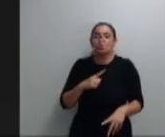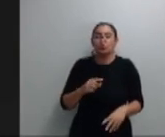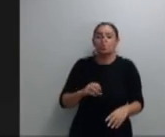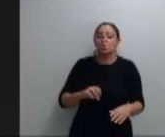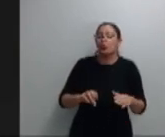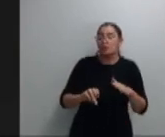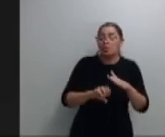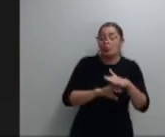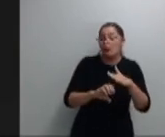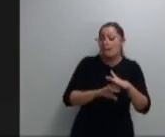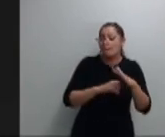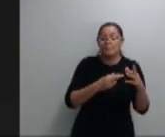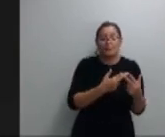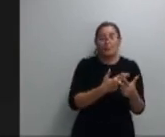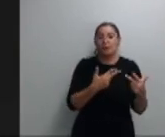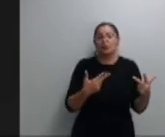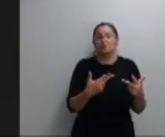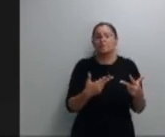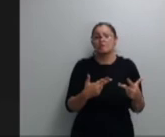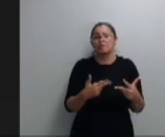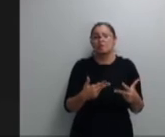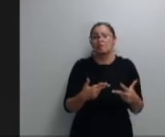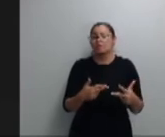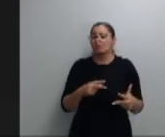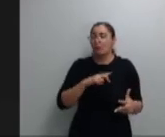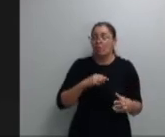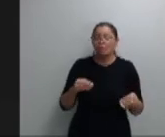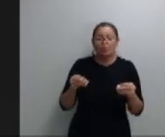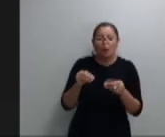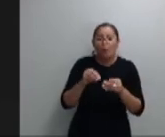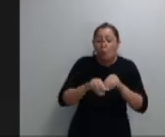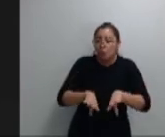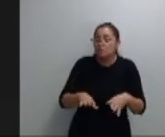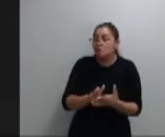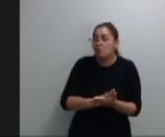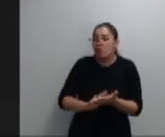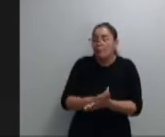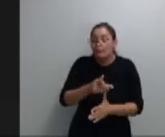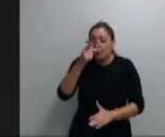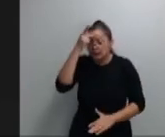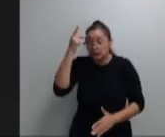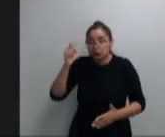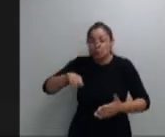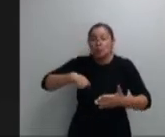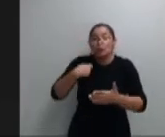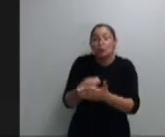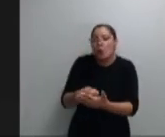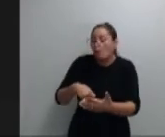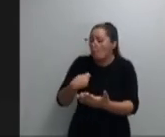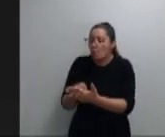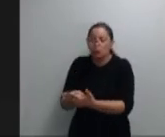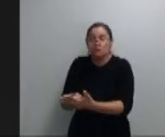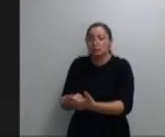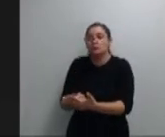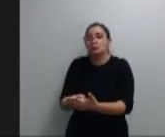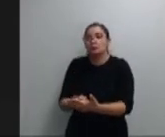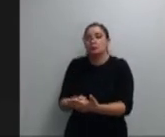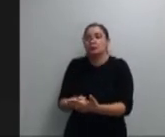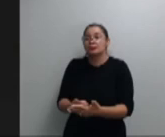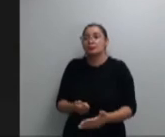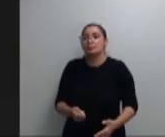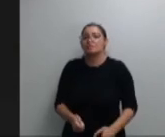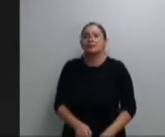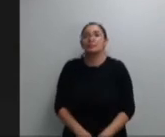acaba interferindo de modo prejudicial aos consumidores na concorrência em sua obra Reforma do Estado e